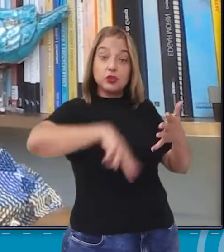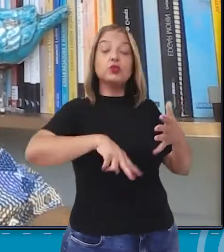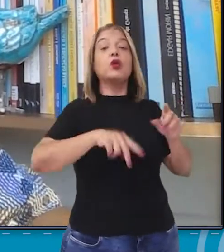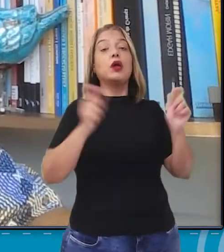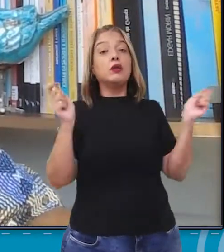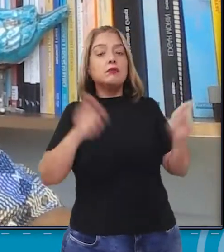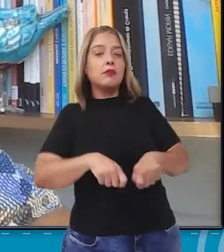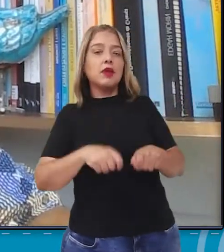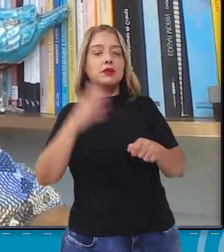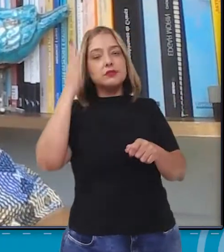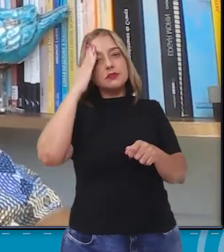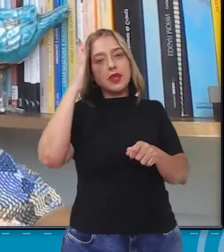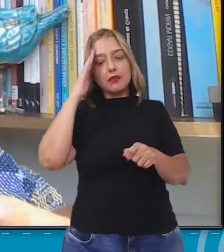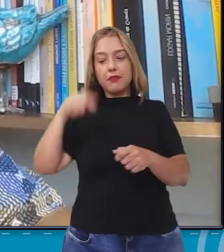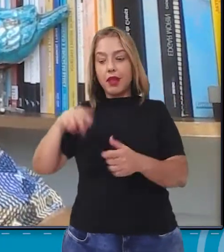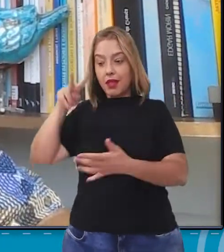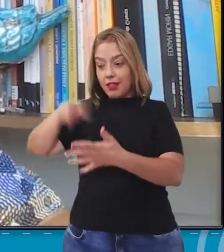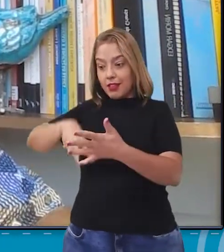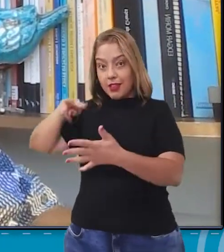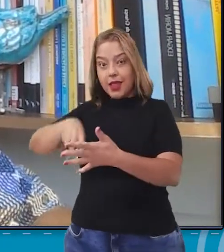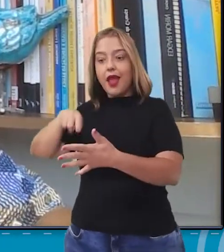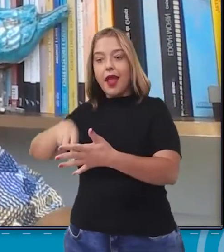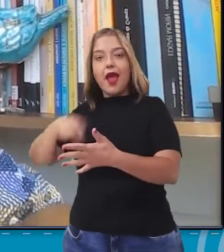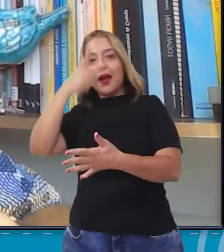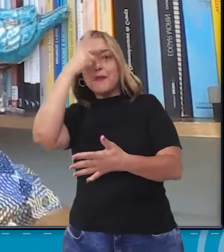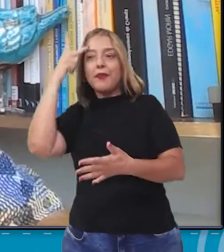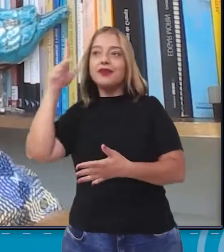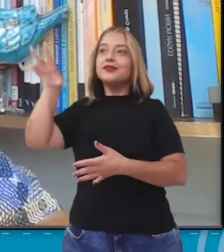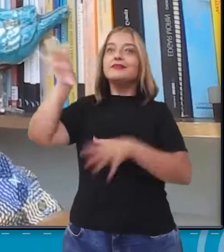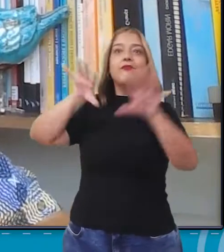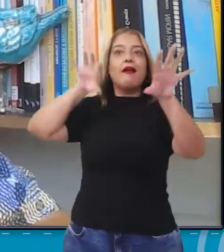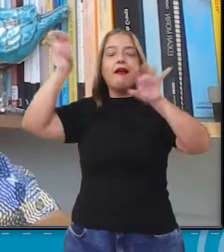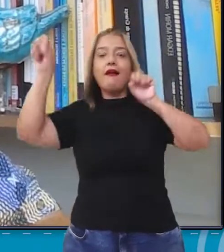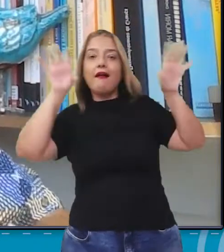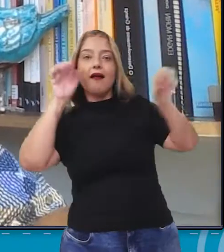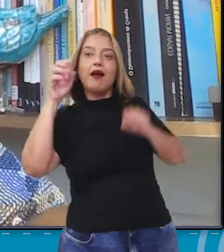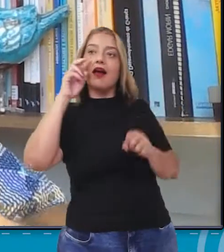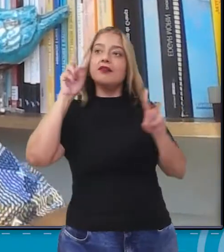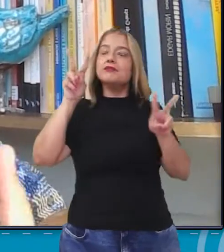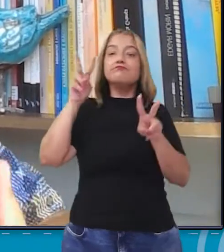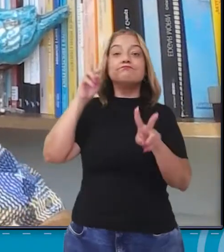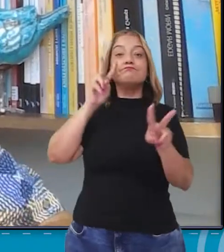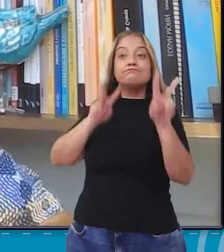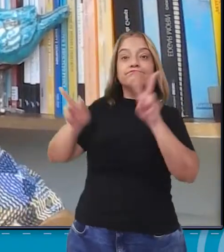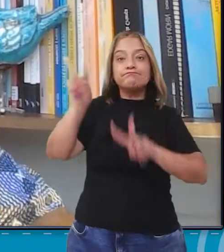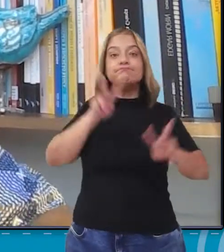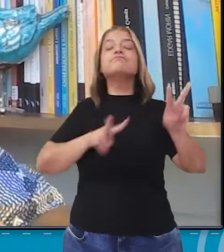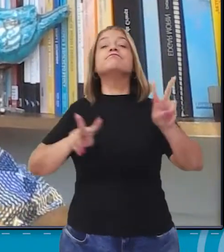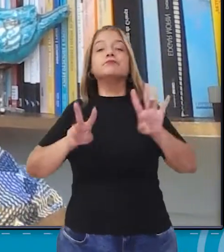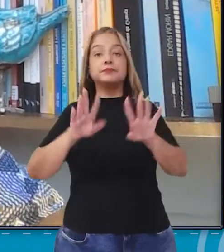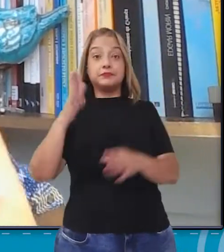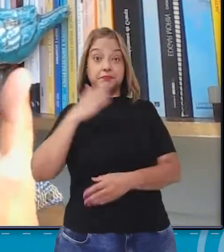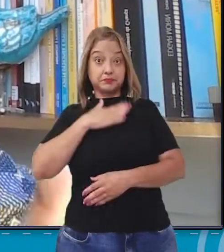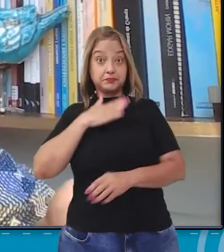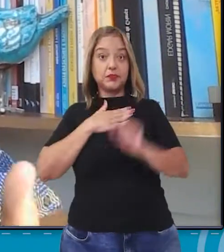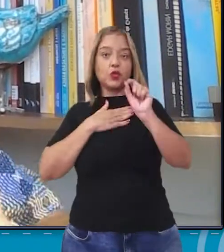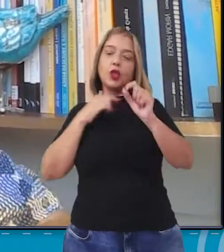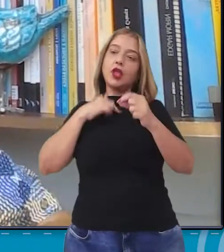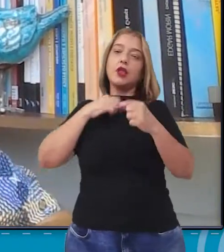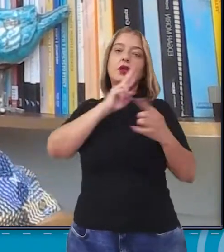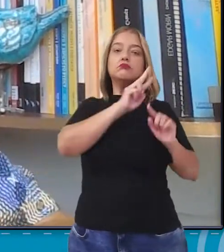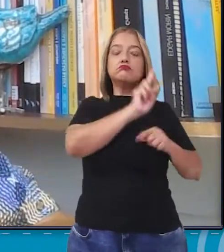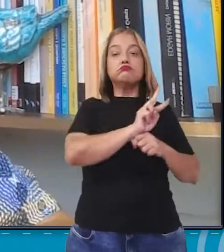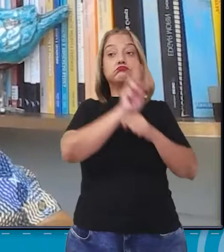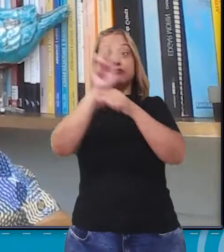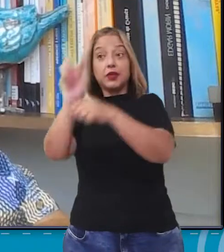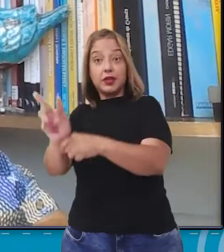a conexão entre o livro e a história com as pessoas que nos escutam. O meu trabalho é emprestar minha voz para os